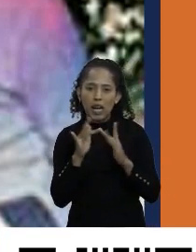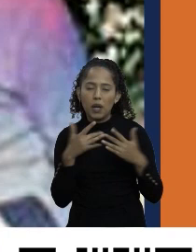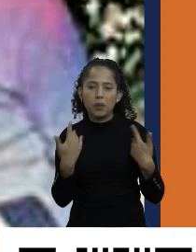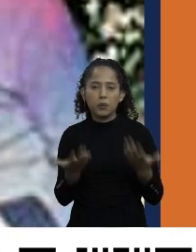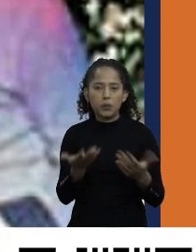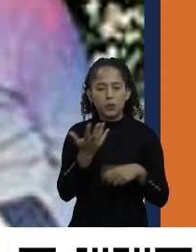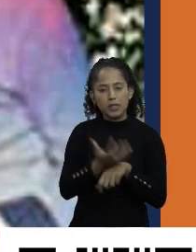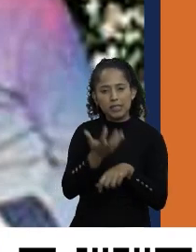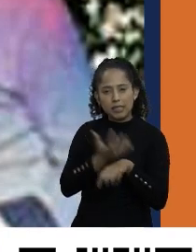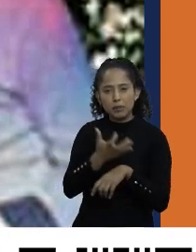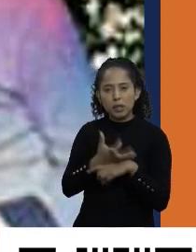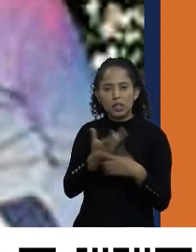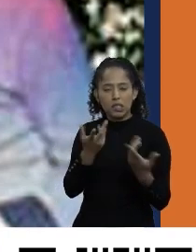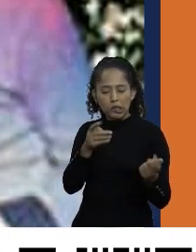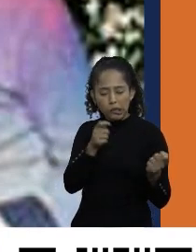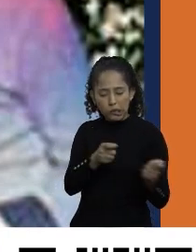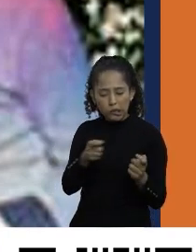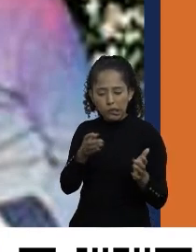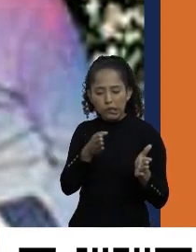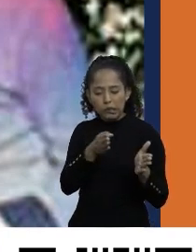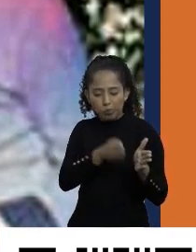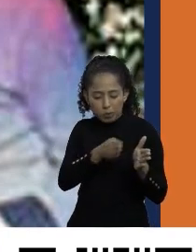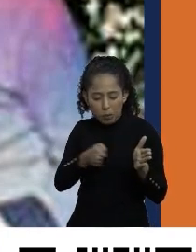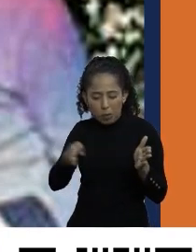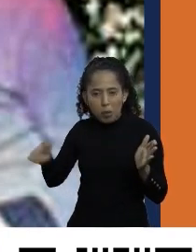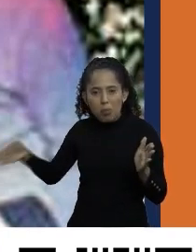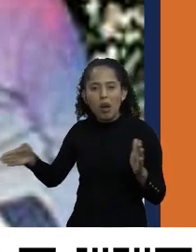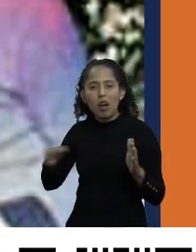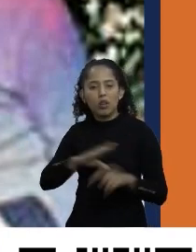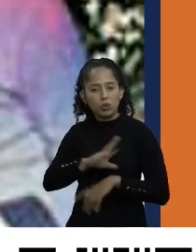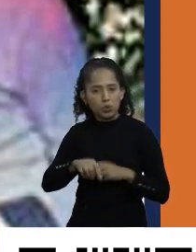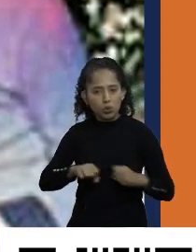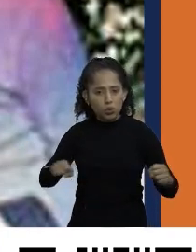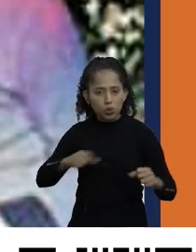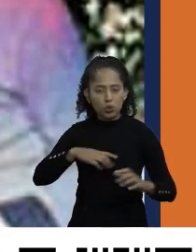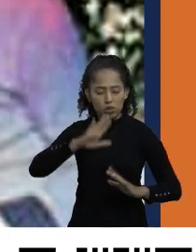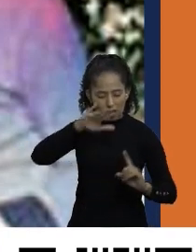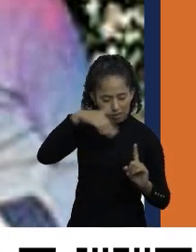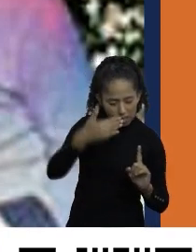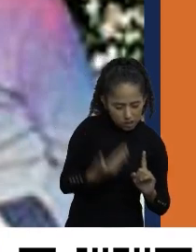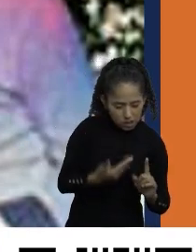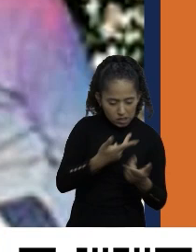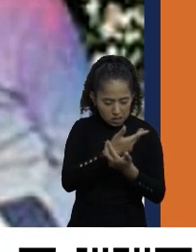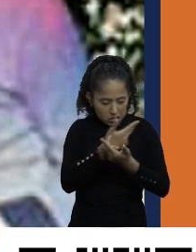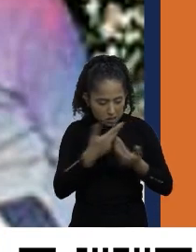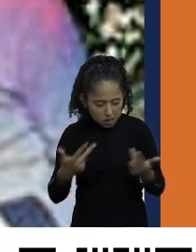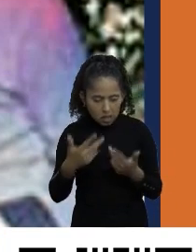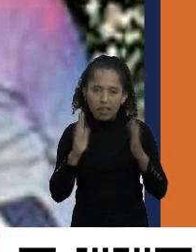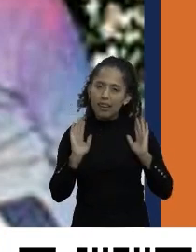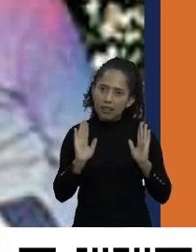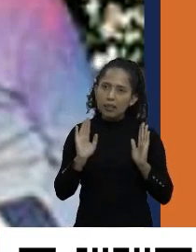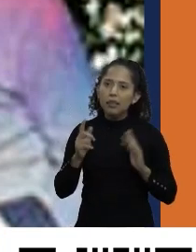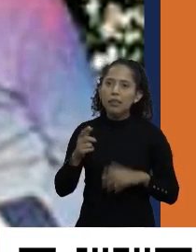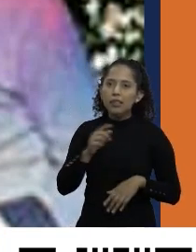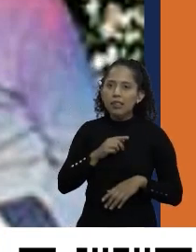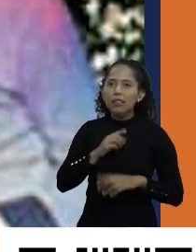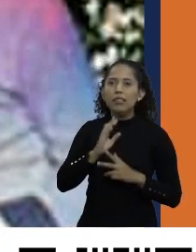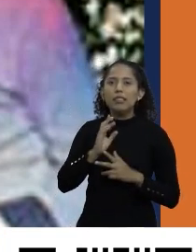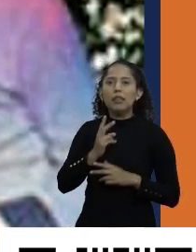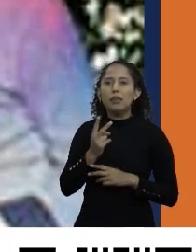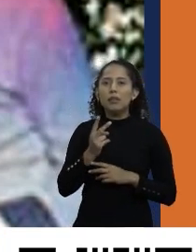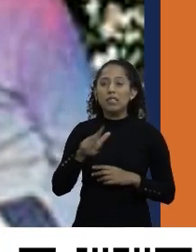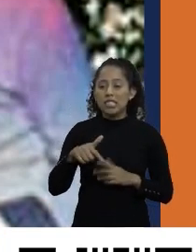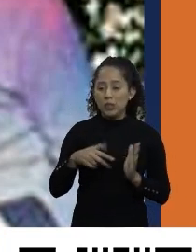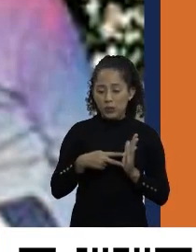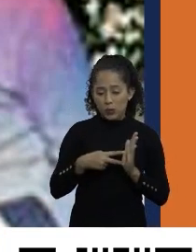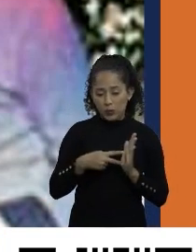o respeito, principalmente do judô, né, que é, tem toda uma reverência de Gorokano, aquela coisa toda. Fui bicampeão mineiro de